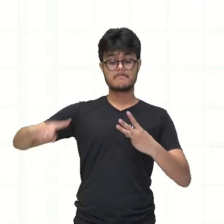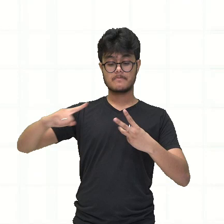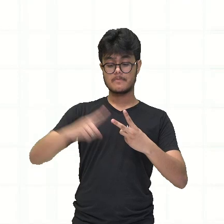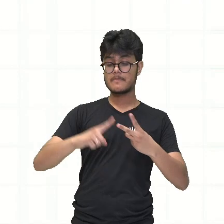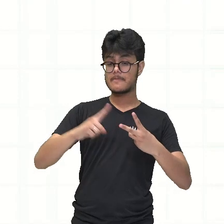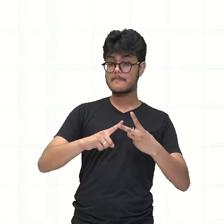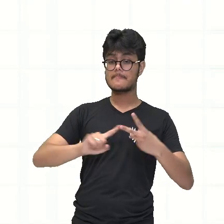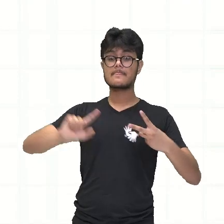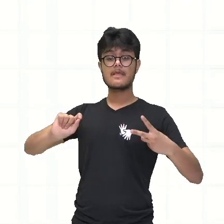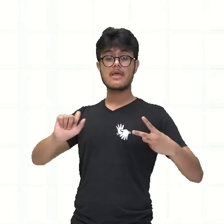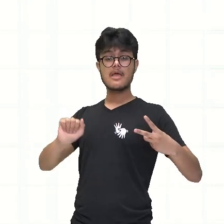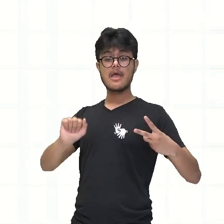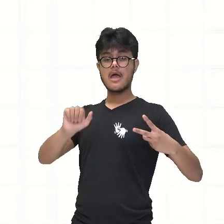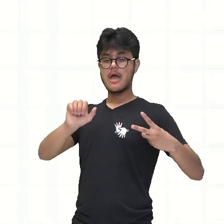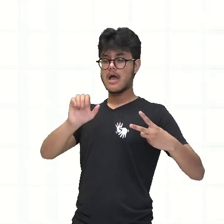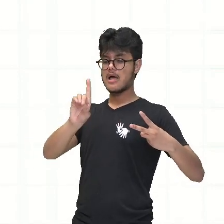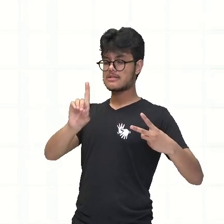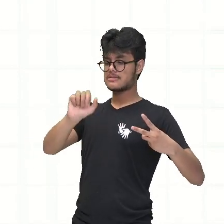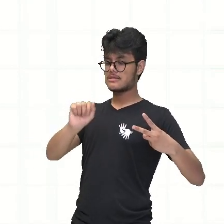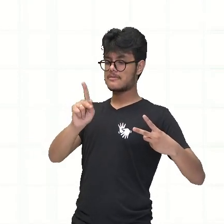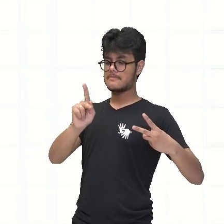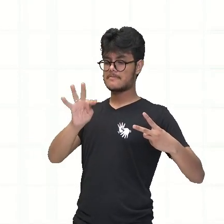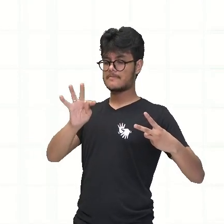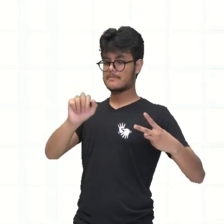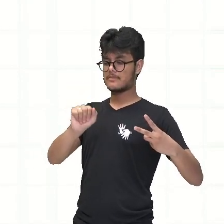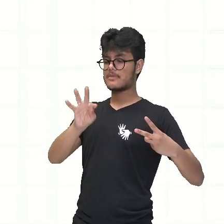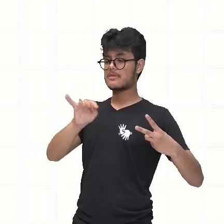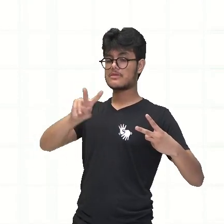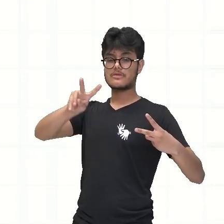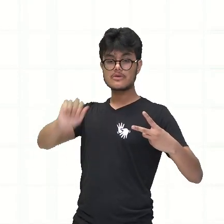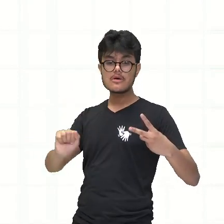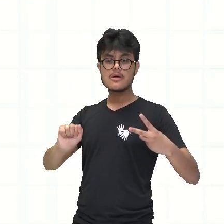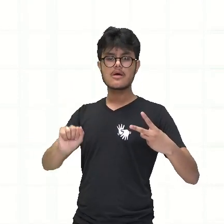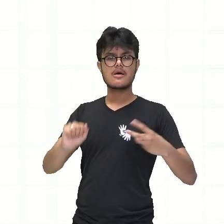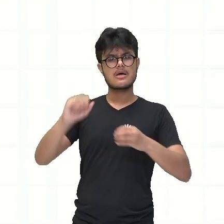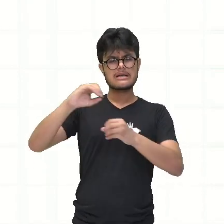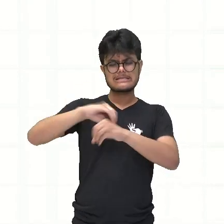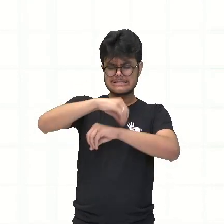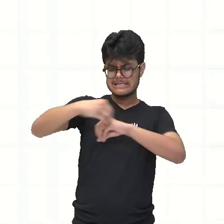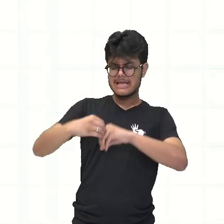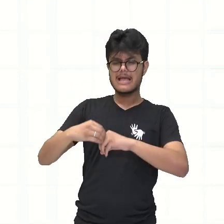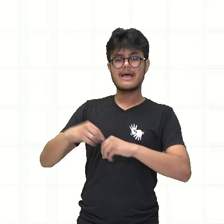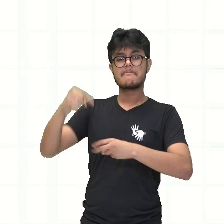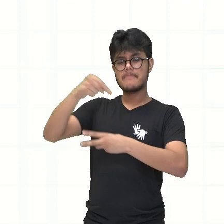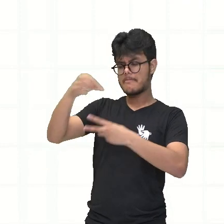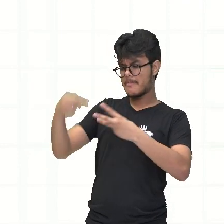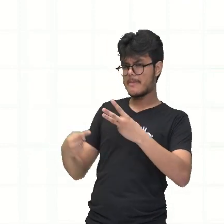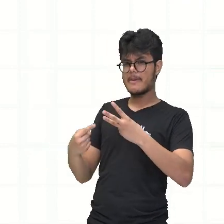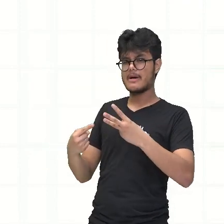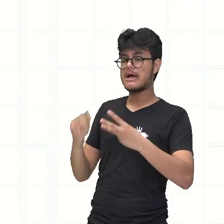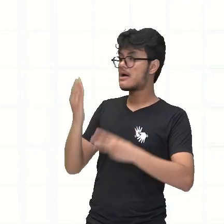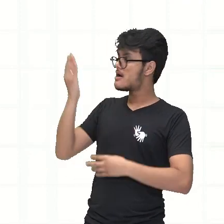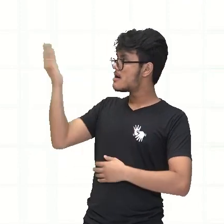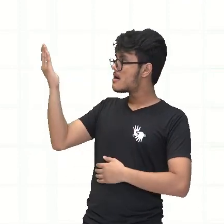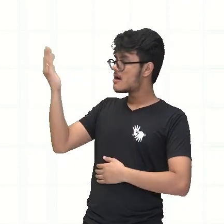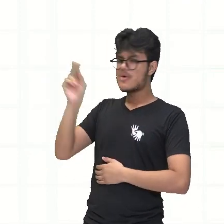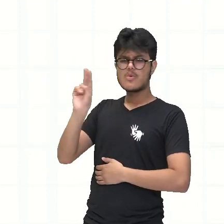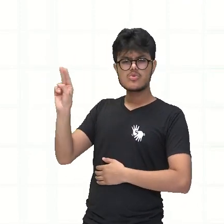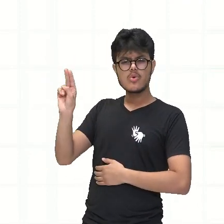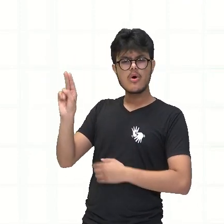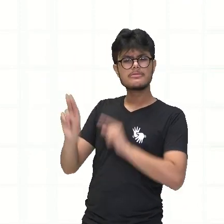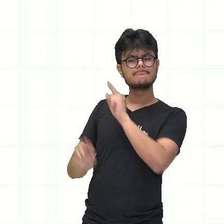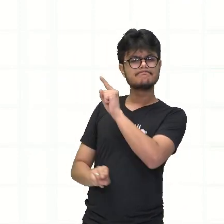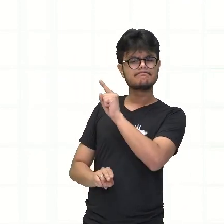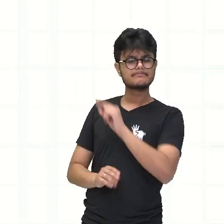leucócitos, né, os glóbulos brancos, células fagocitárias, todos eles vão fazer parte da nossa